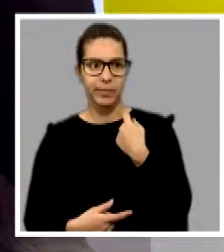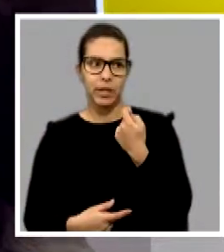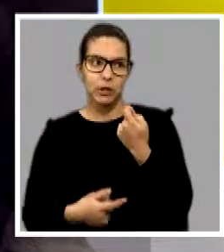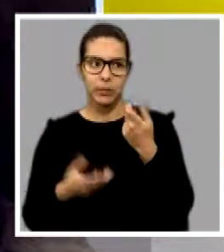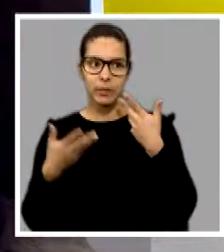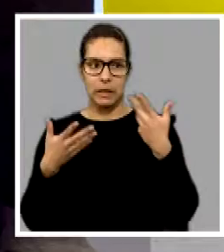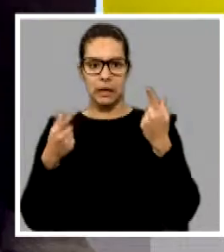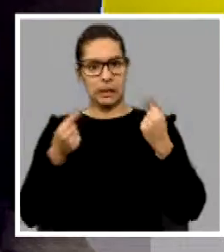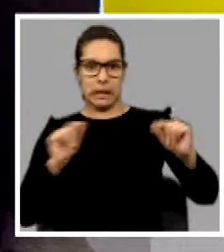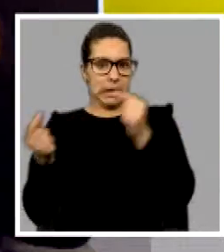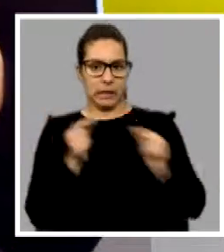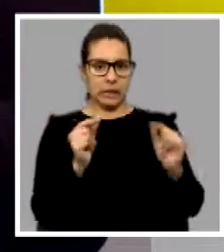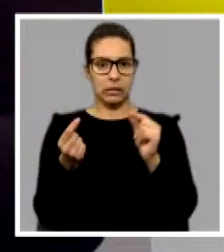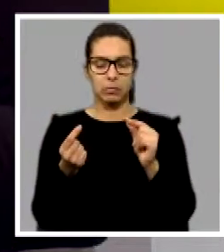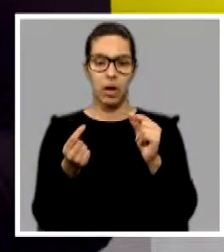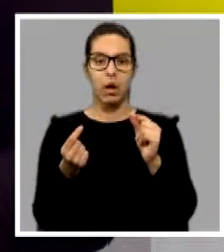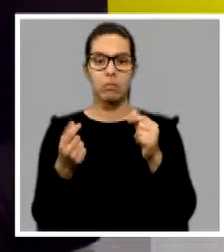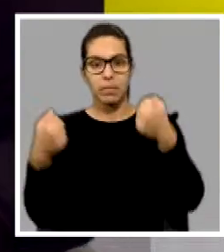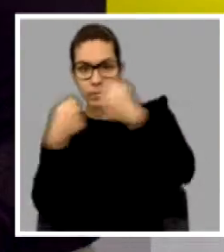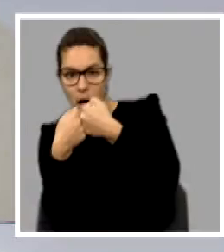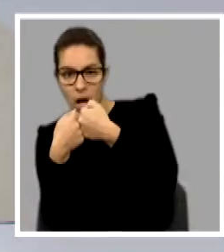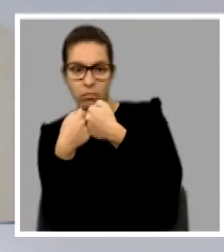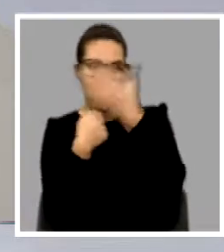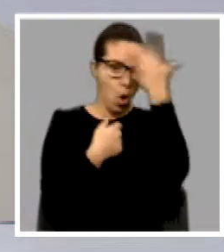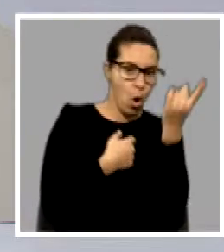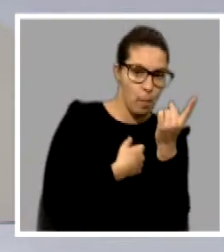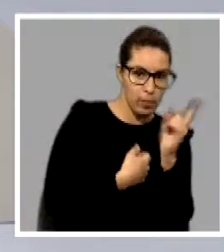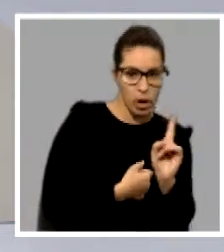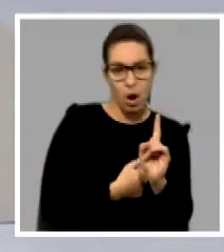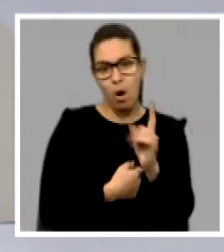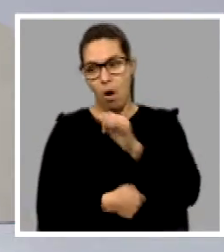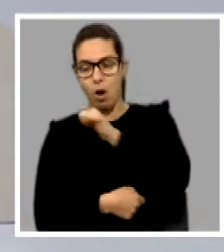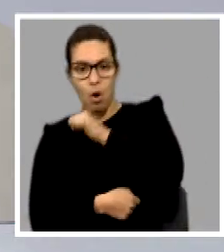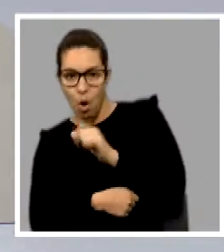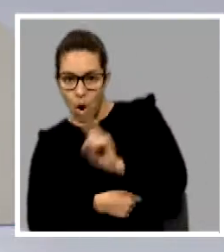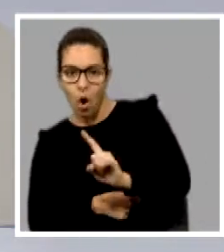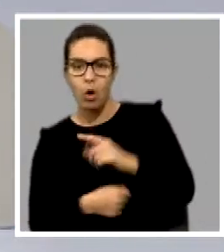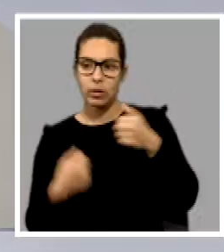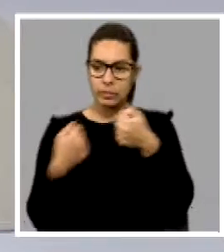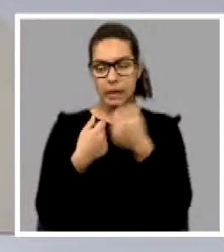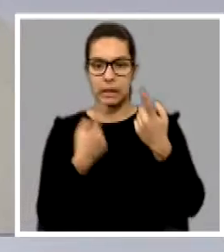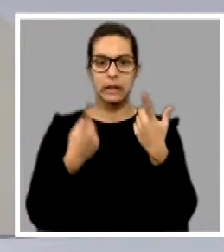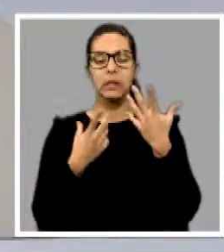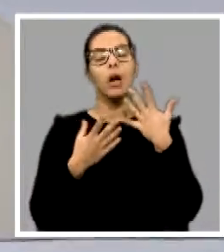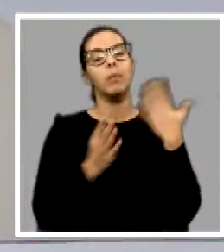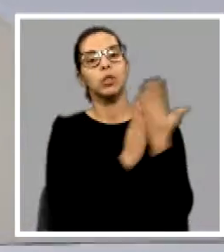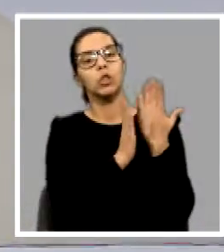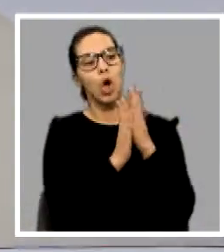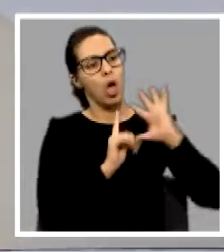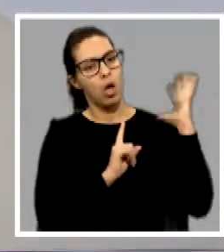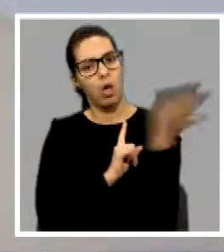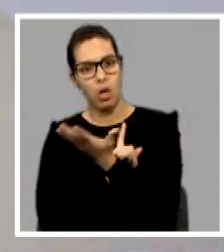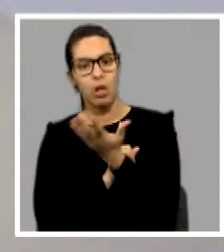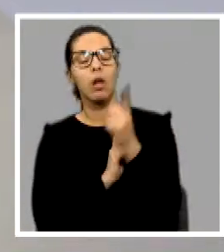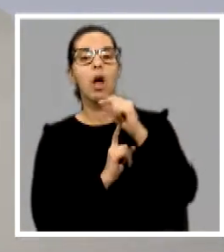eram, como é que eu ia dizer, animadas. Porque muito animadas, gente... porque havia divergências. O que é que devia ser este espaço? Um espaço do conhecimento para os